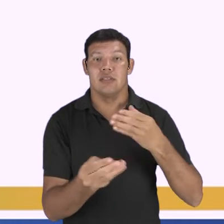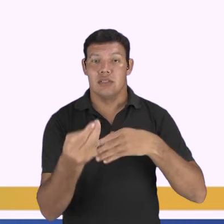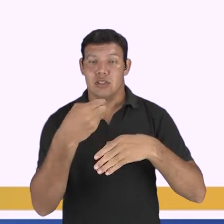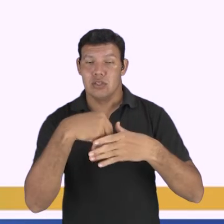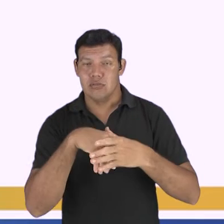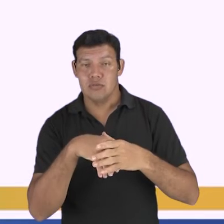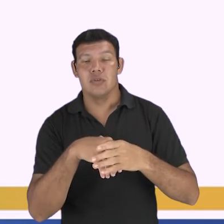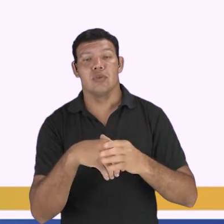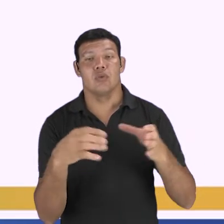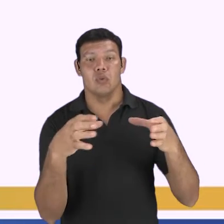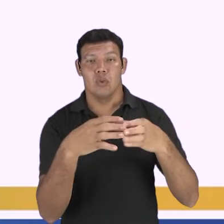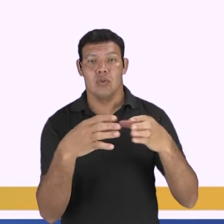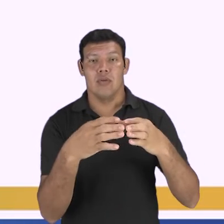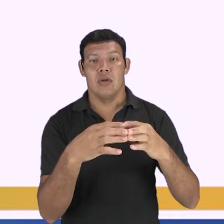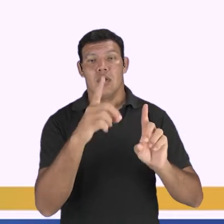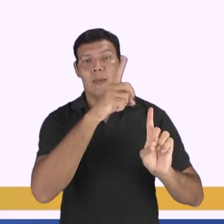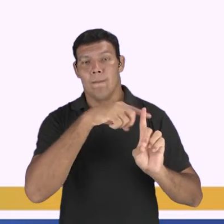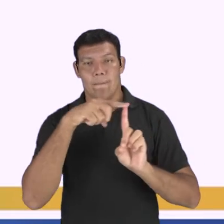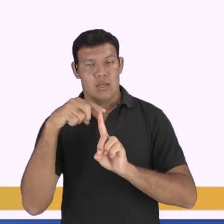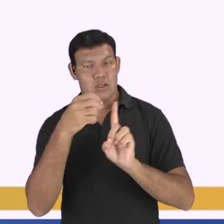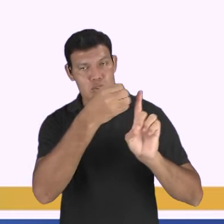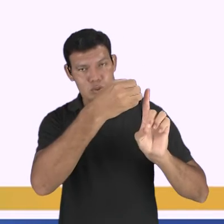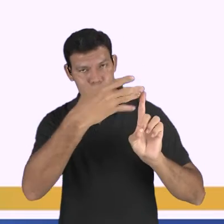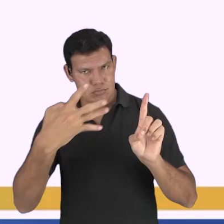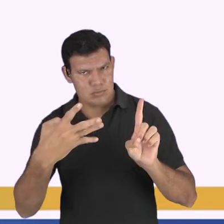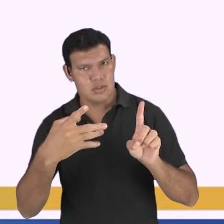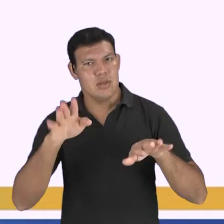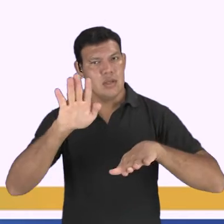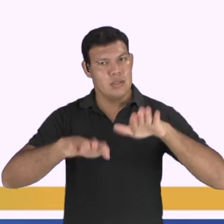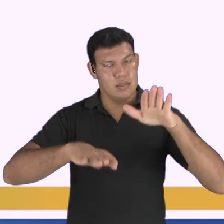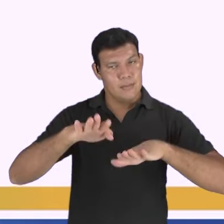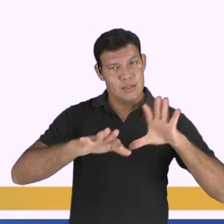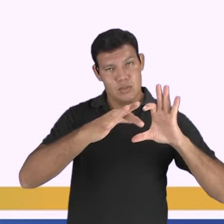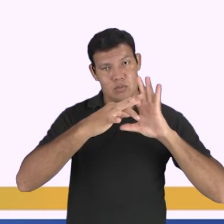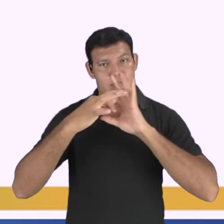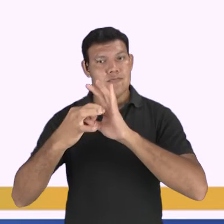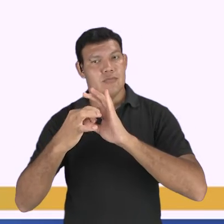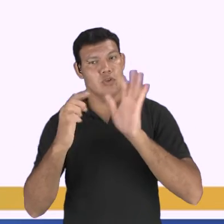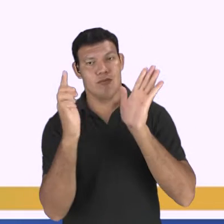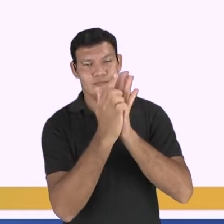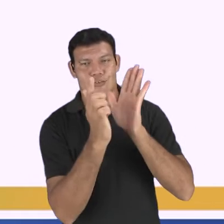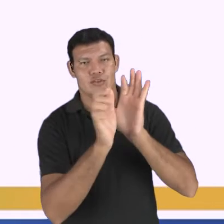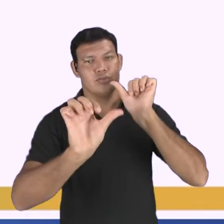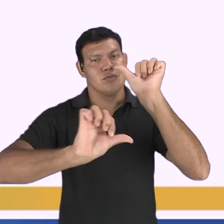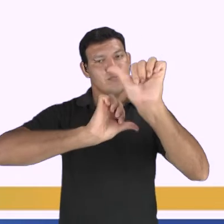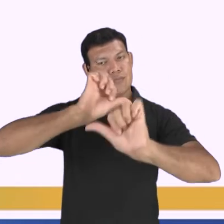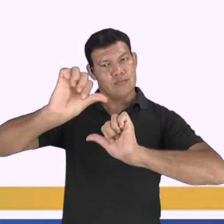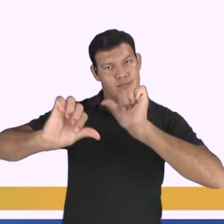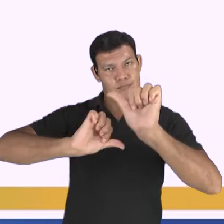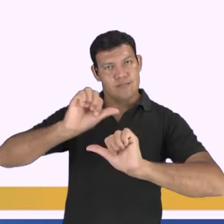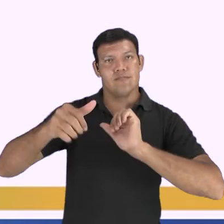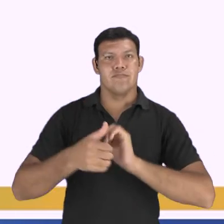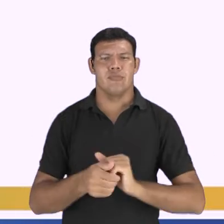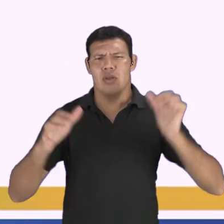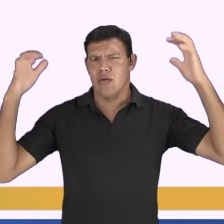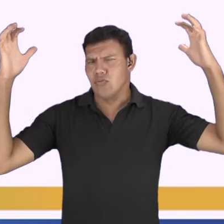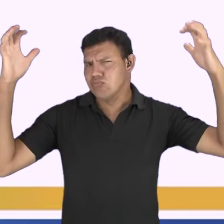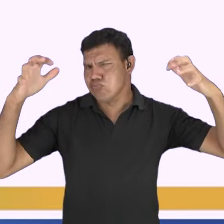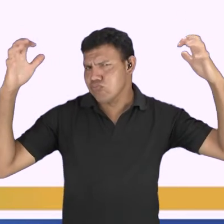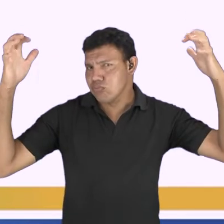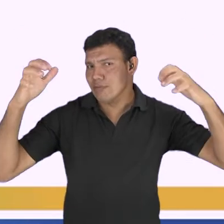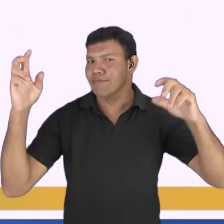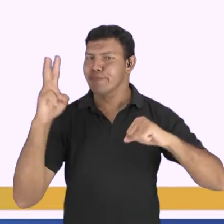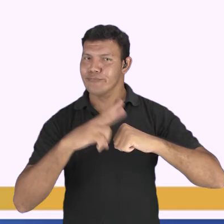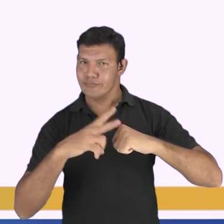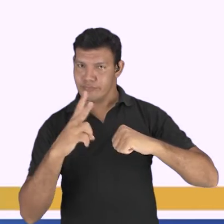argumentativos, e que, a depender do contexto, ele pode mudar de função, né? Por exemplo, chover é um verbo,